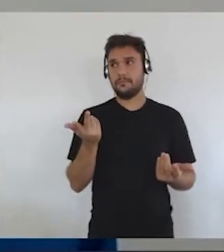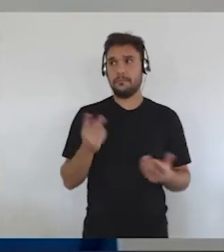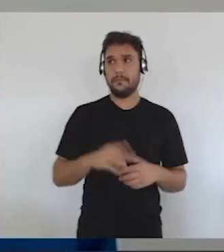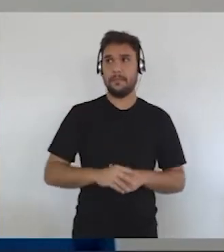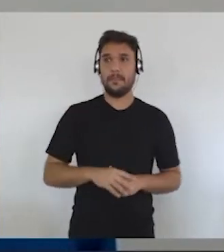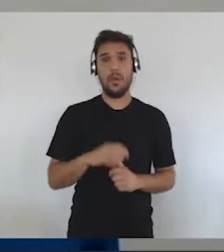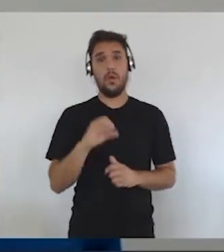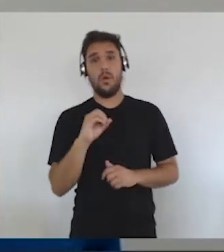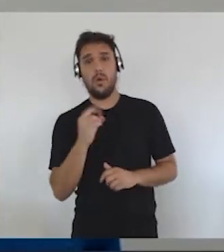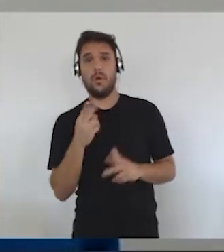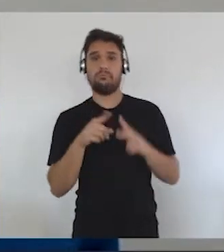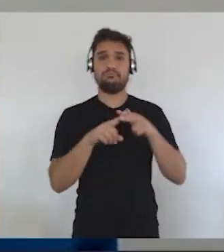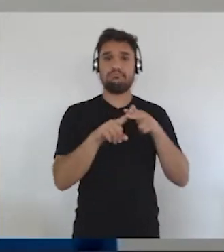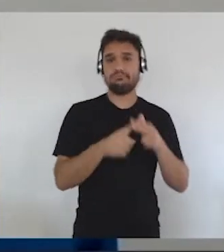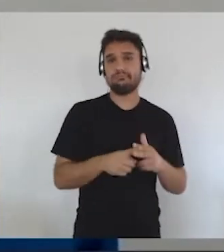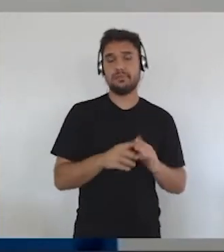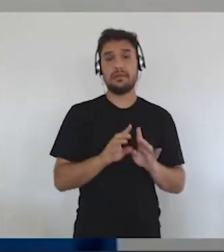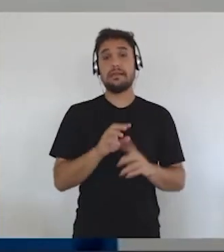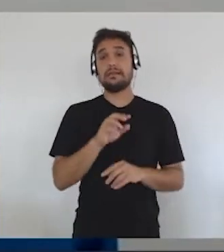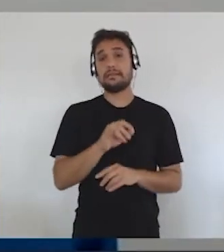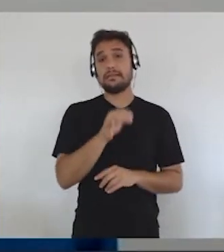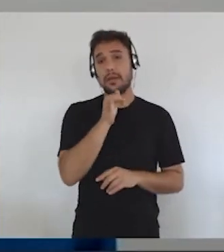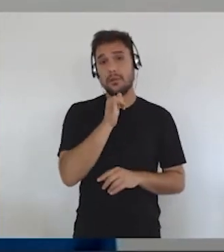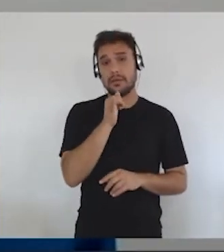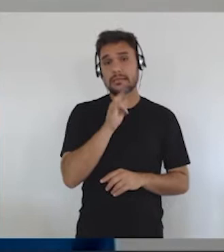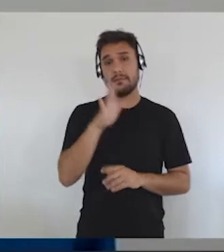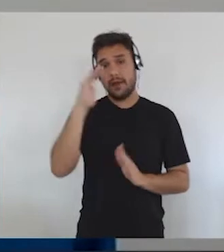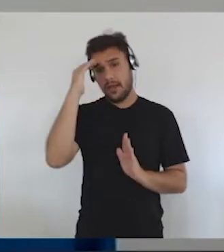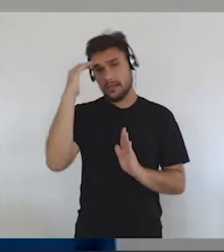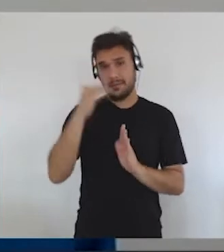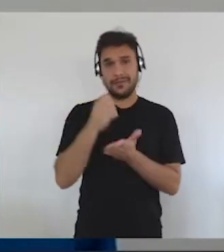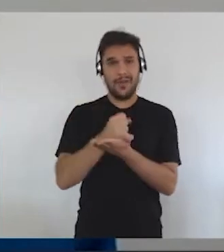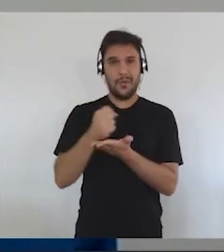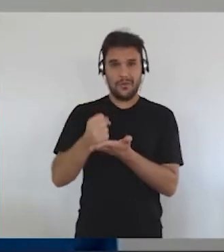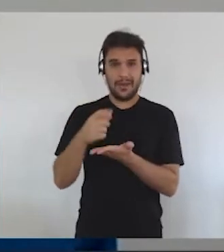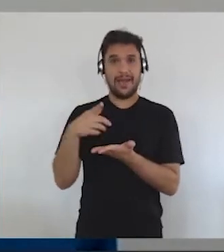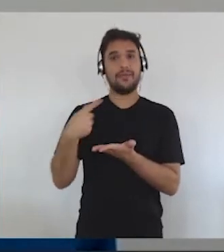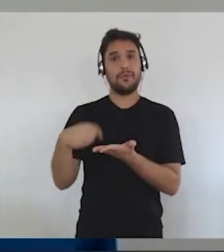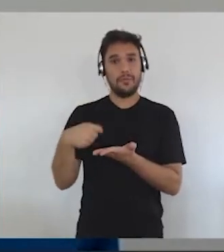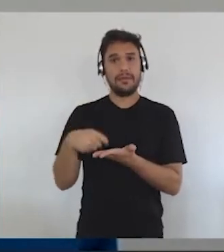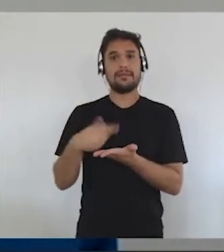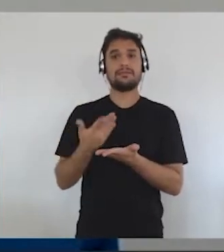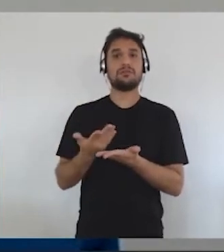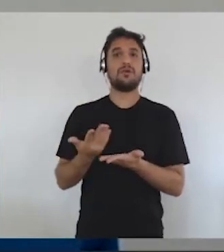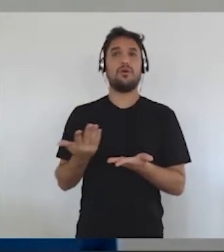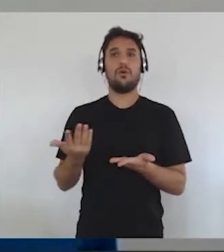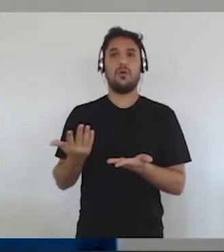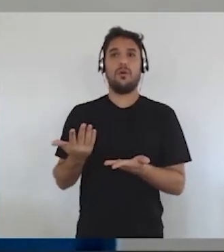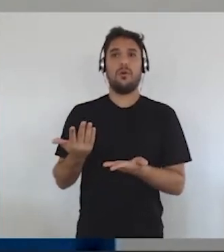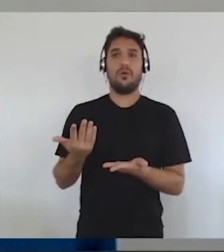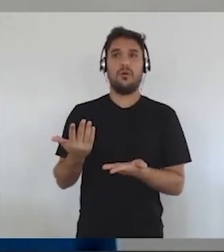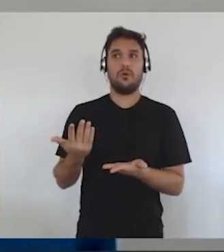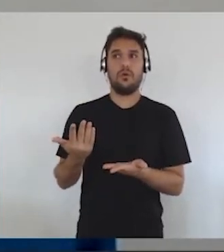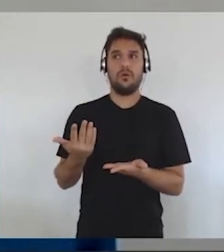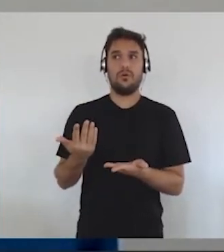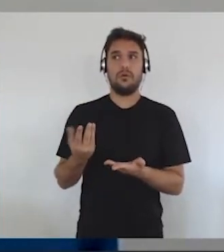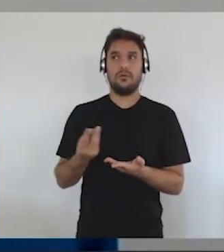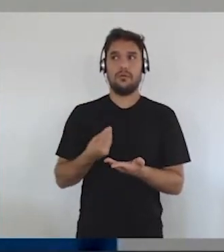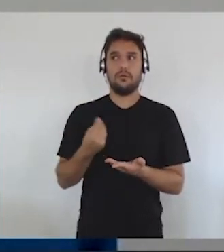verificada. No entanto, se para a fiel execução do contrato foi necessário ou fosse necessária